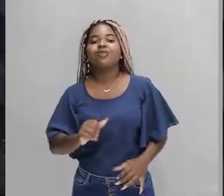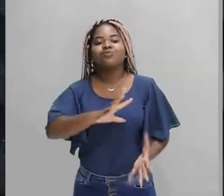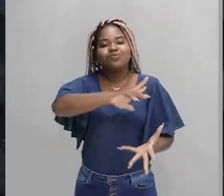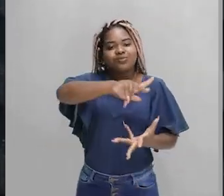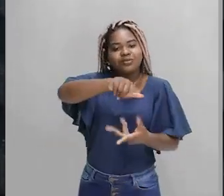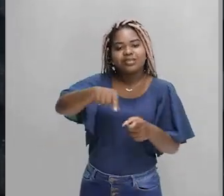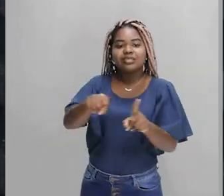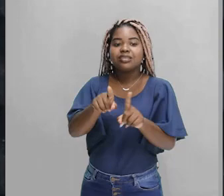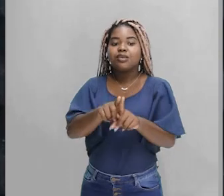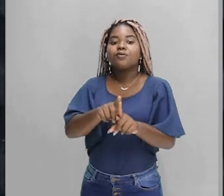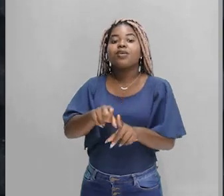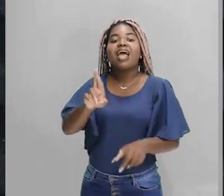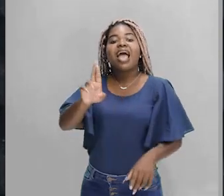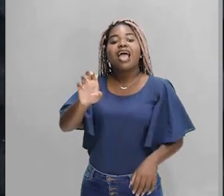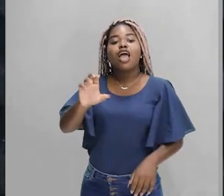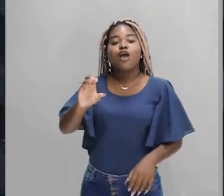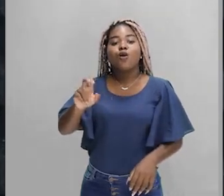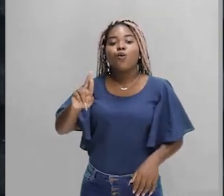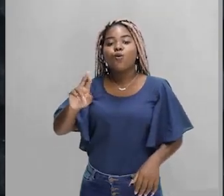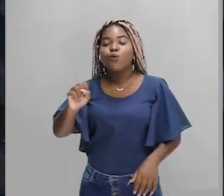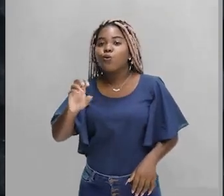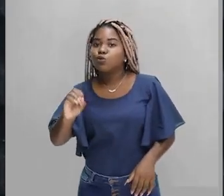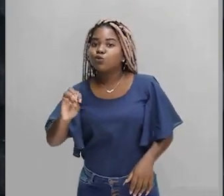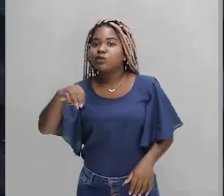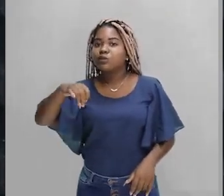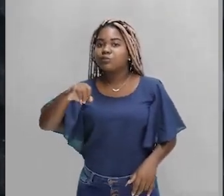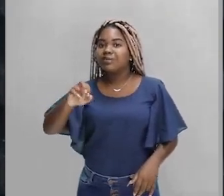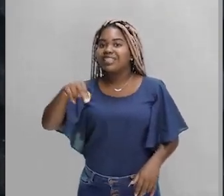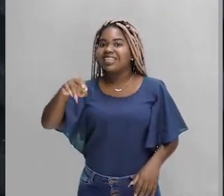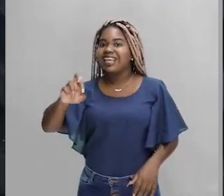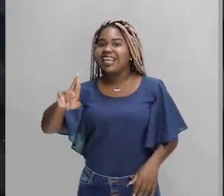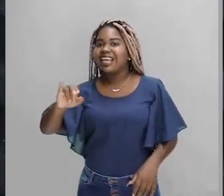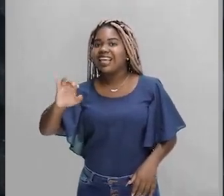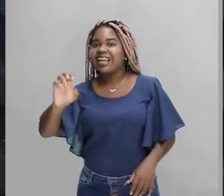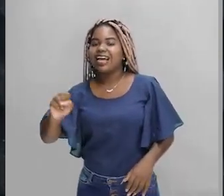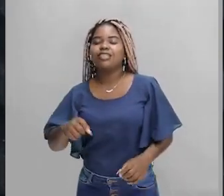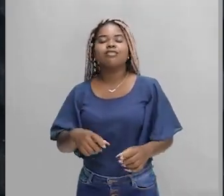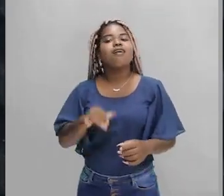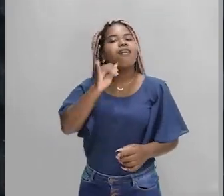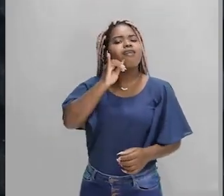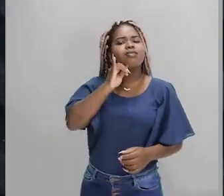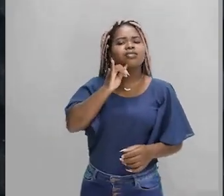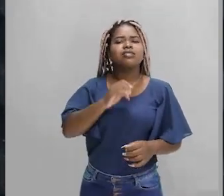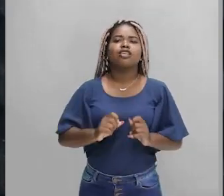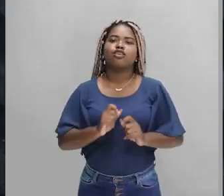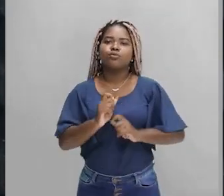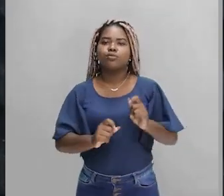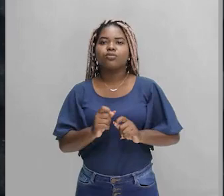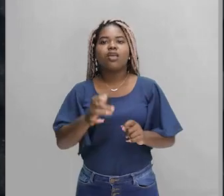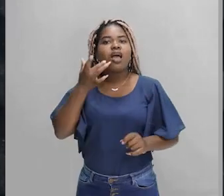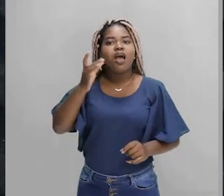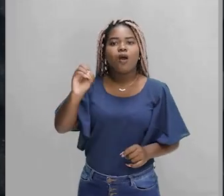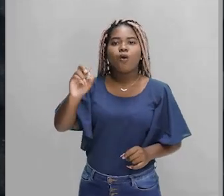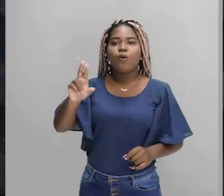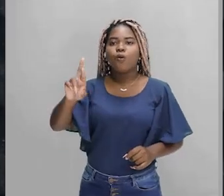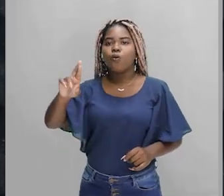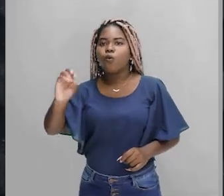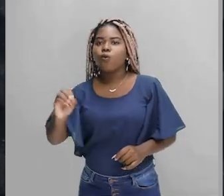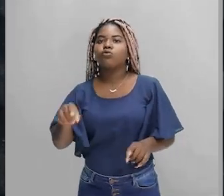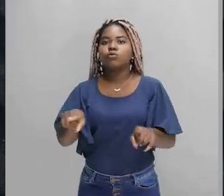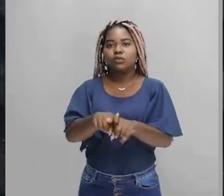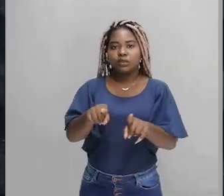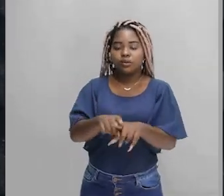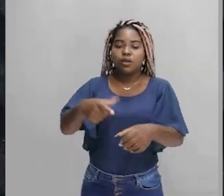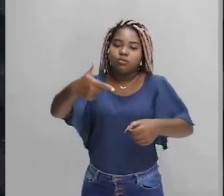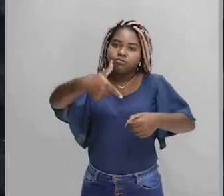recursos minerais, galera, tá certo? Quando a gente fala, por exemplo, de ouro, quando fala de petróleo, olha o preço da gasolina aí, por exemplo, tá?